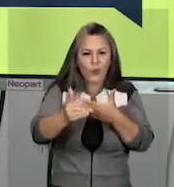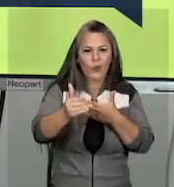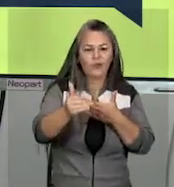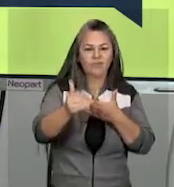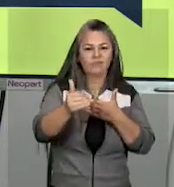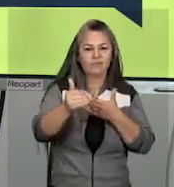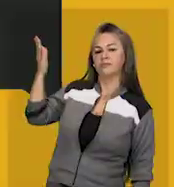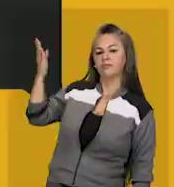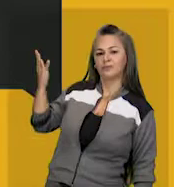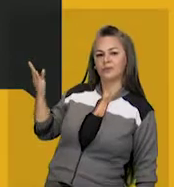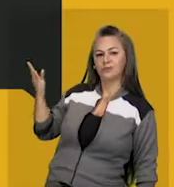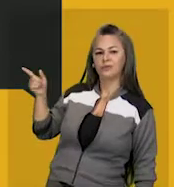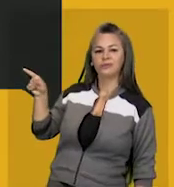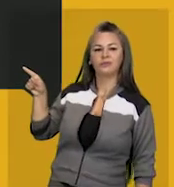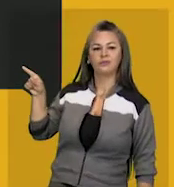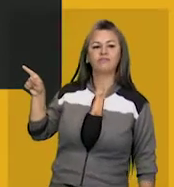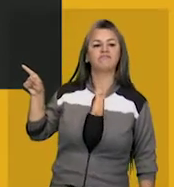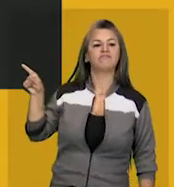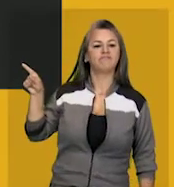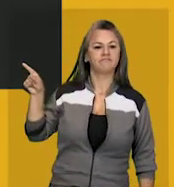vamos estudar.